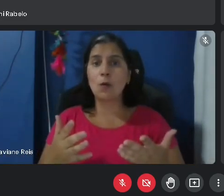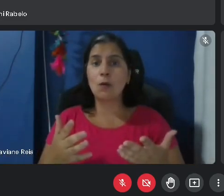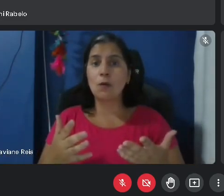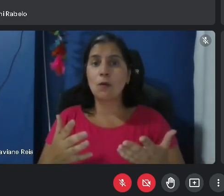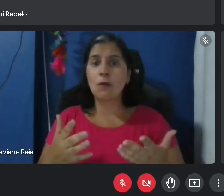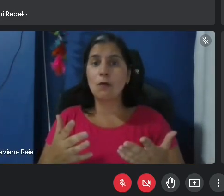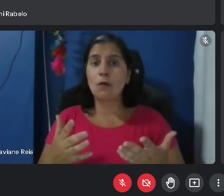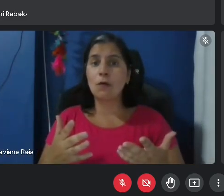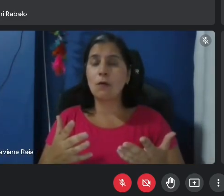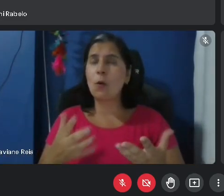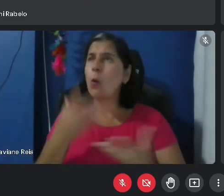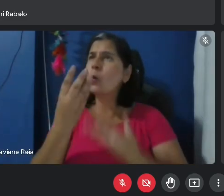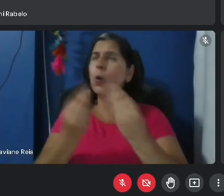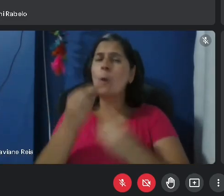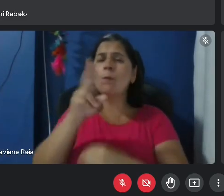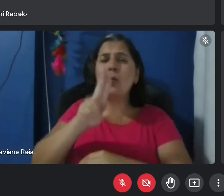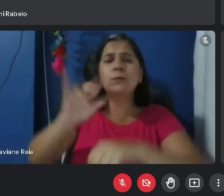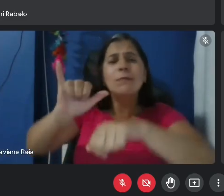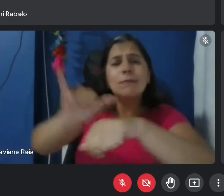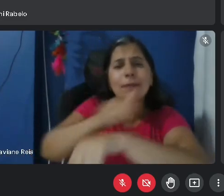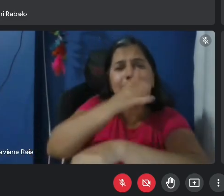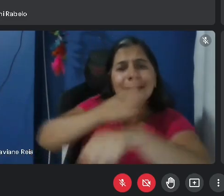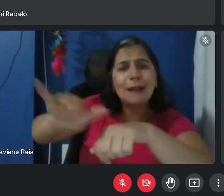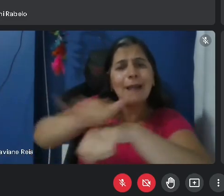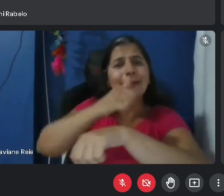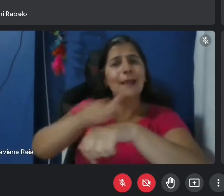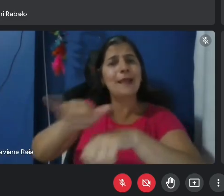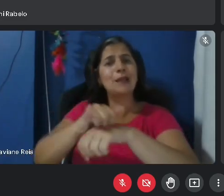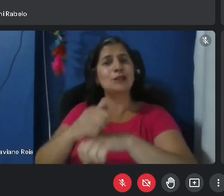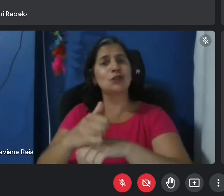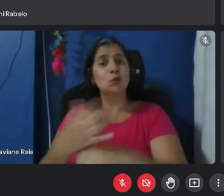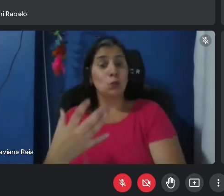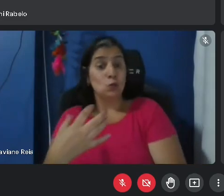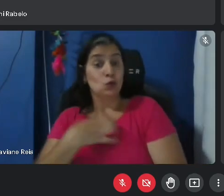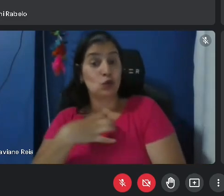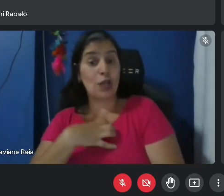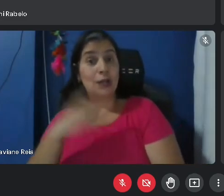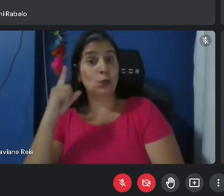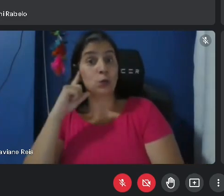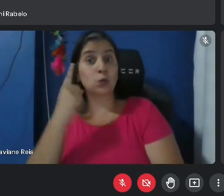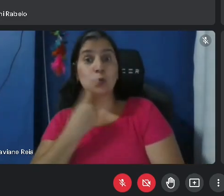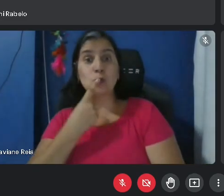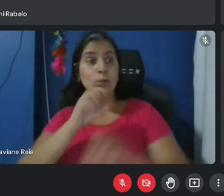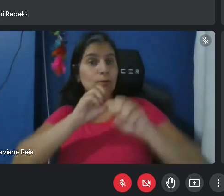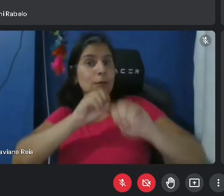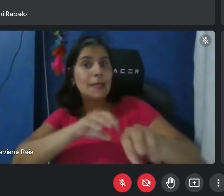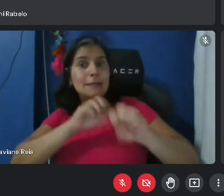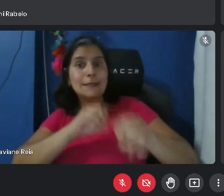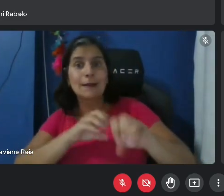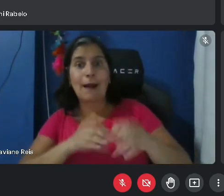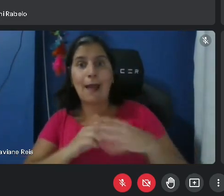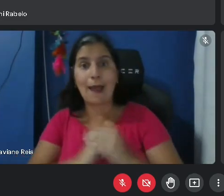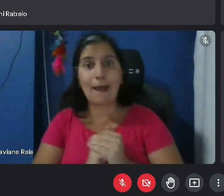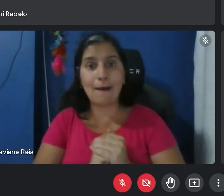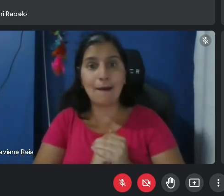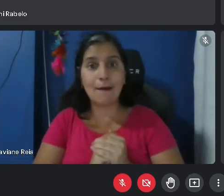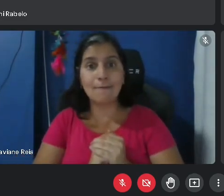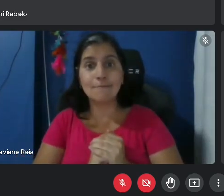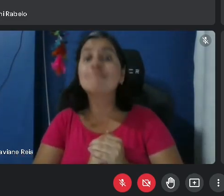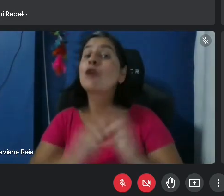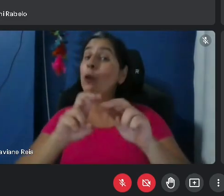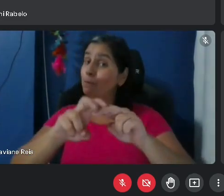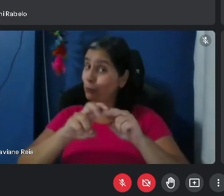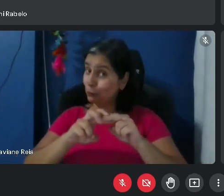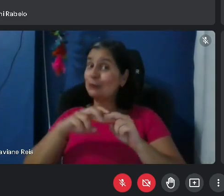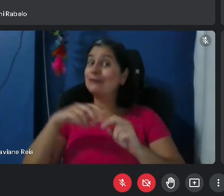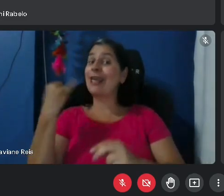questão do ensino, como ela deve ser feita? Quais as estratégias que o surdo